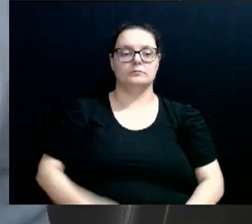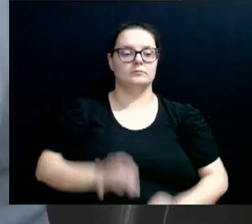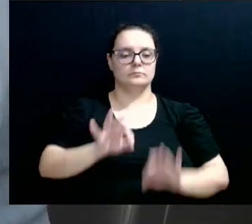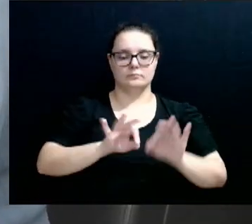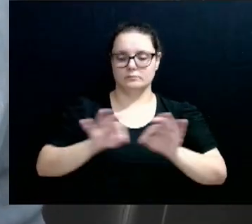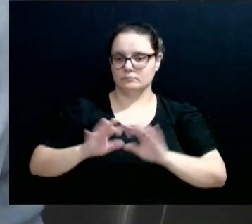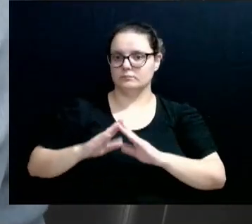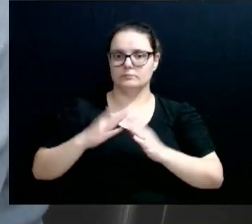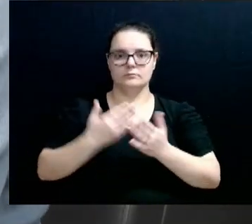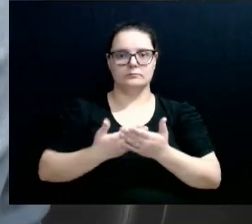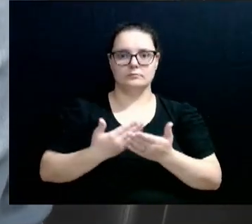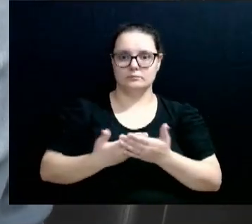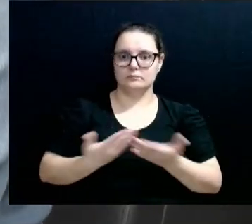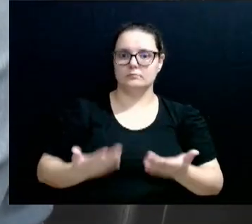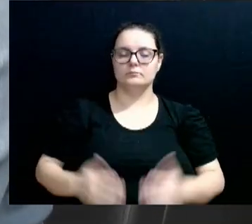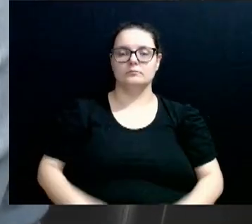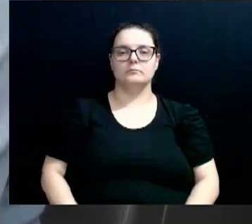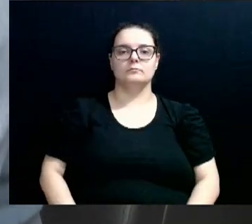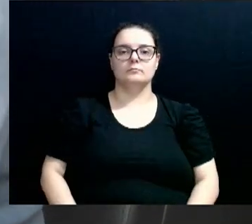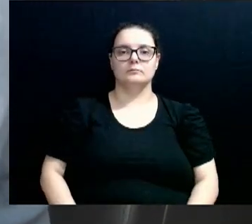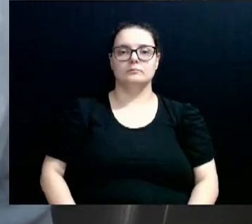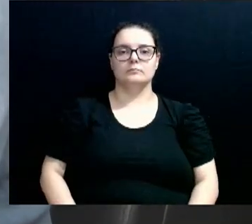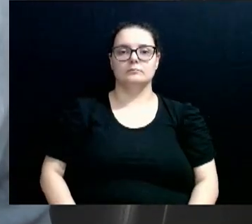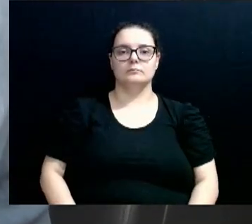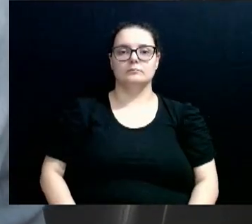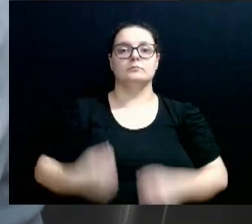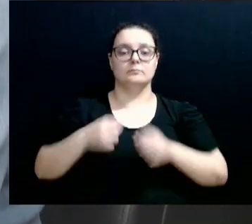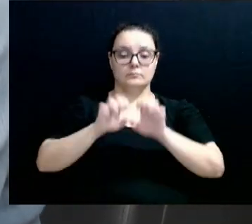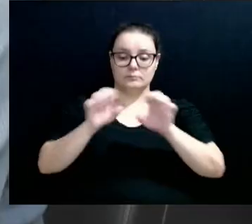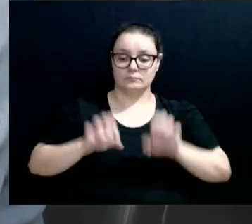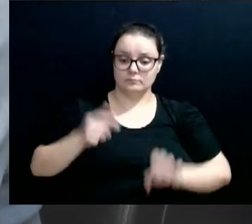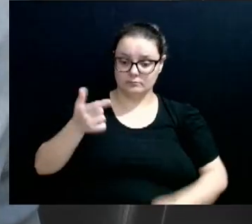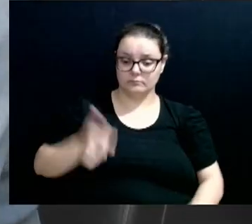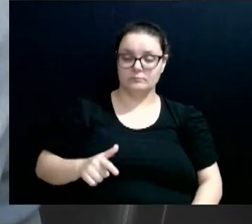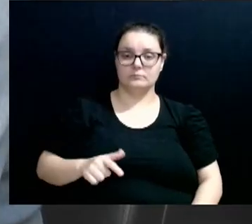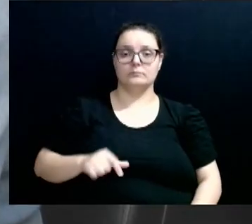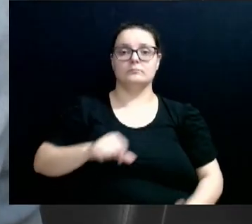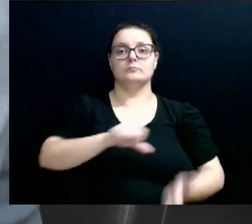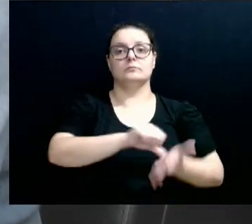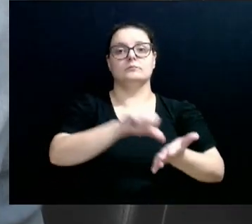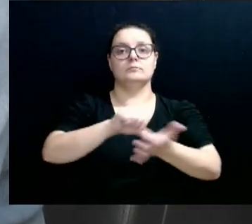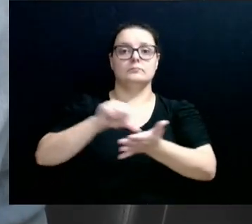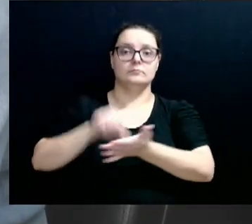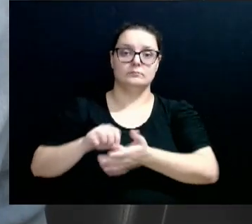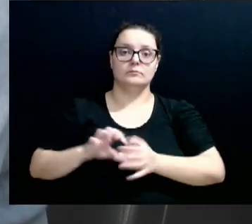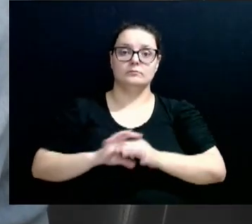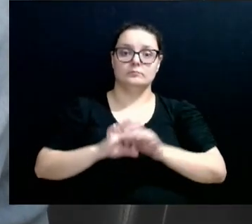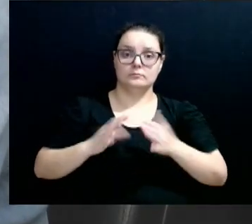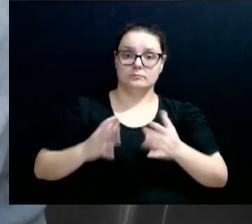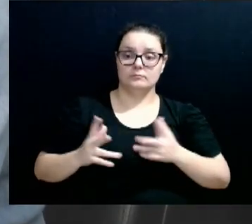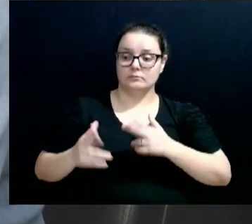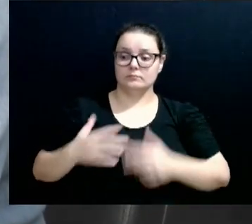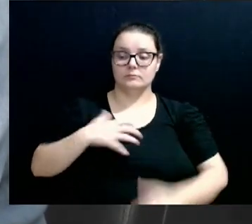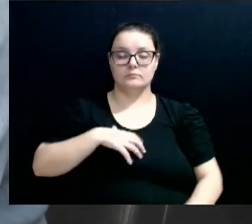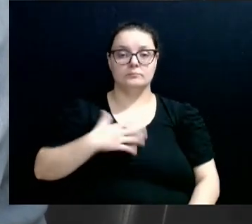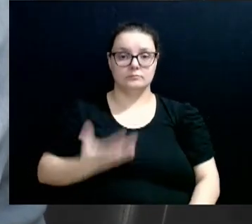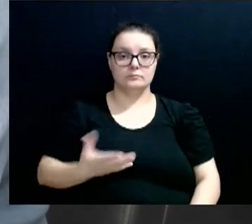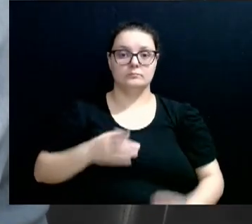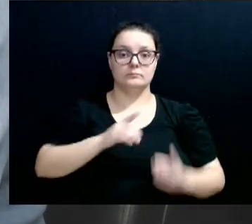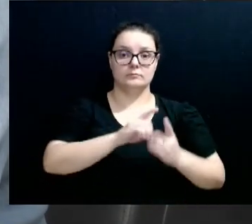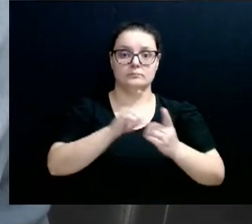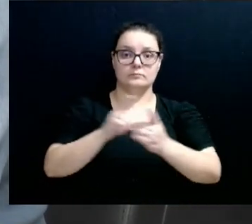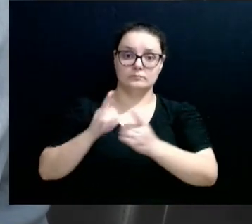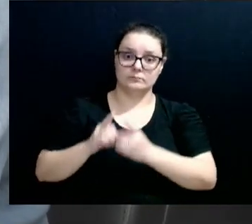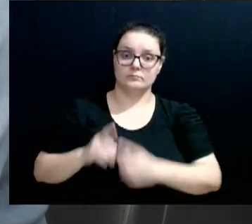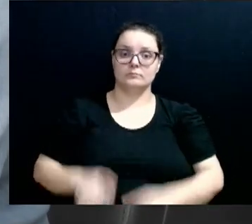enfim, que a gente precisa reestruturar essas unidades, deixar essas unidades em condição de atendimento, é para